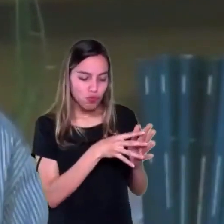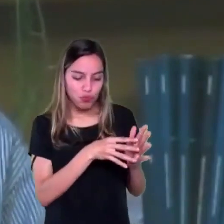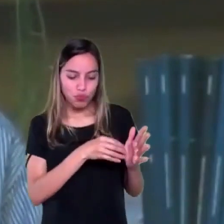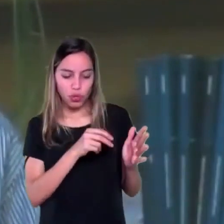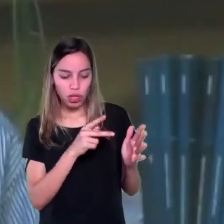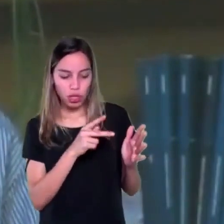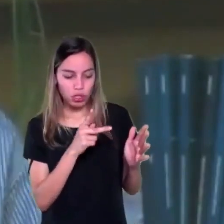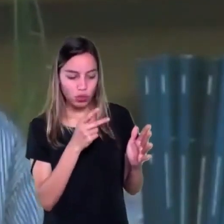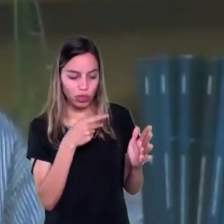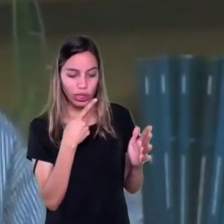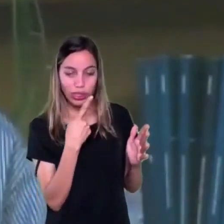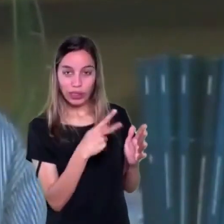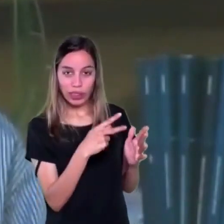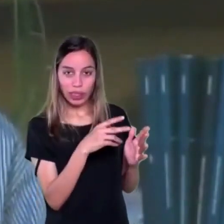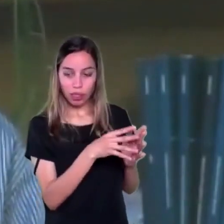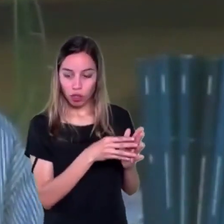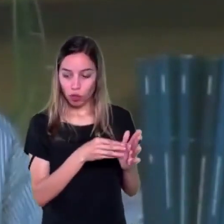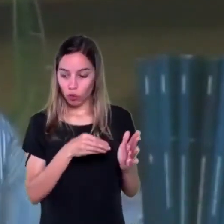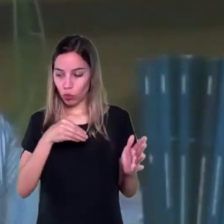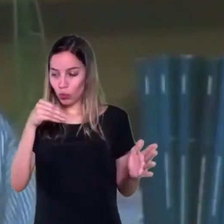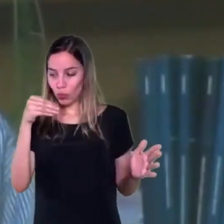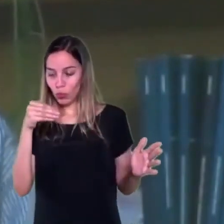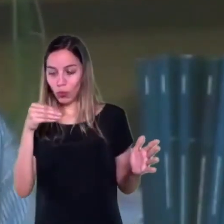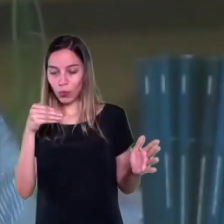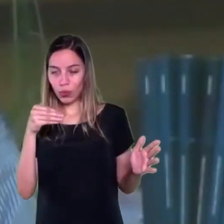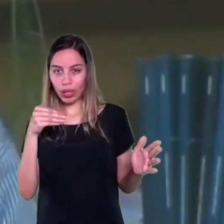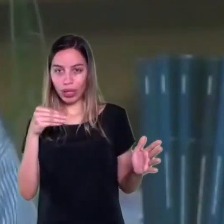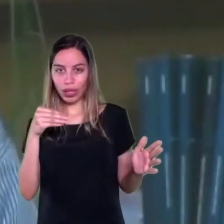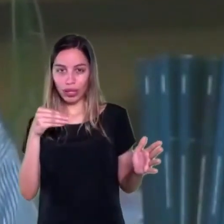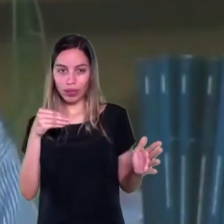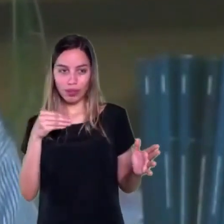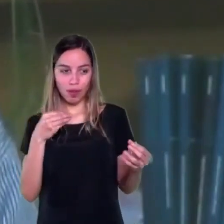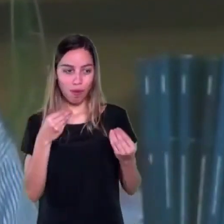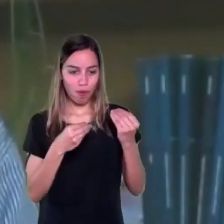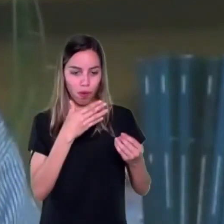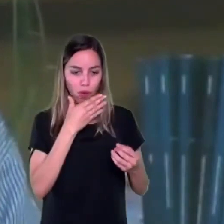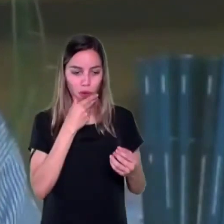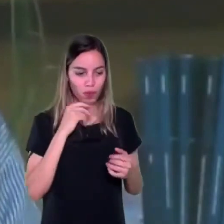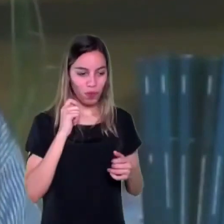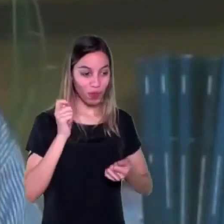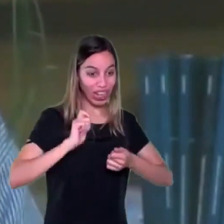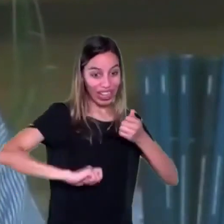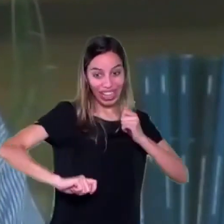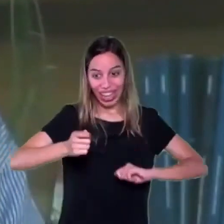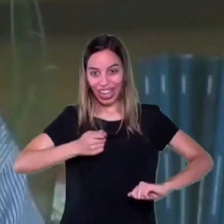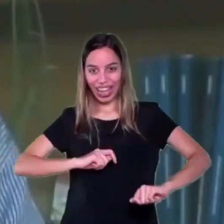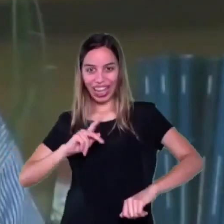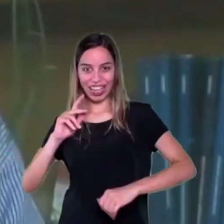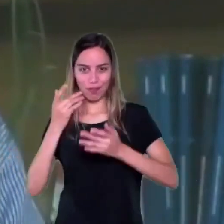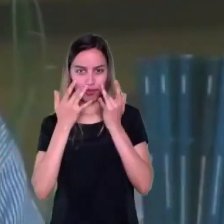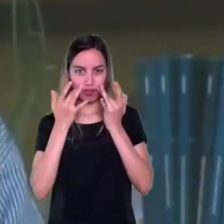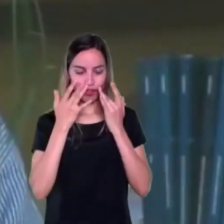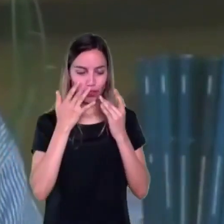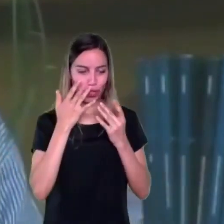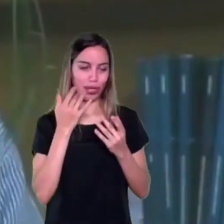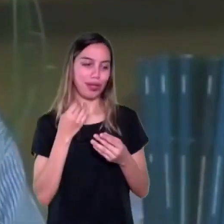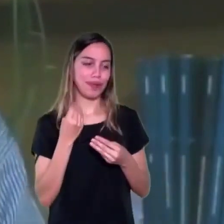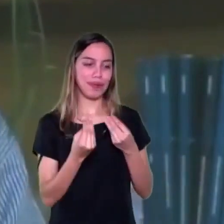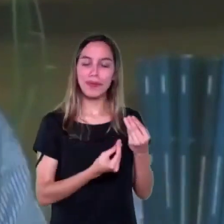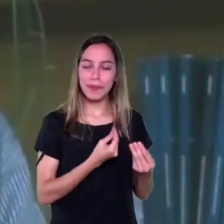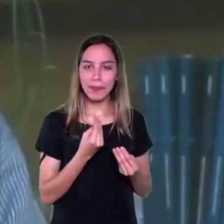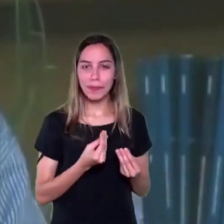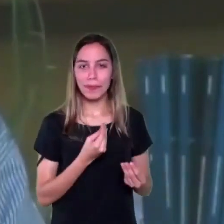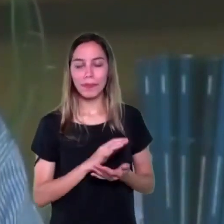dessa animação que ele tinha com o teatro, que focou, né, no trabalho